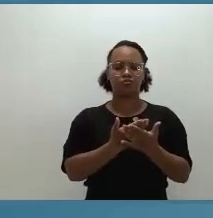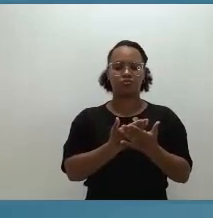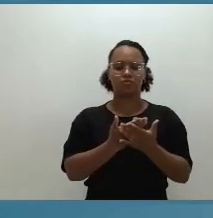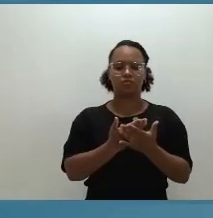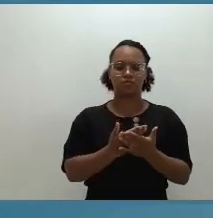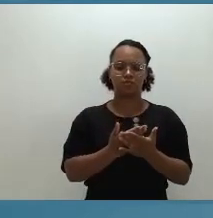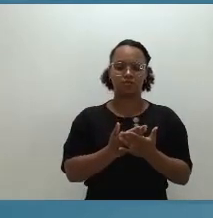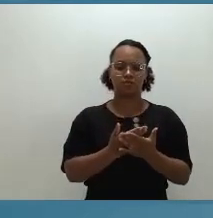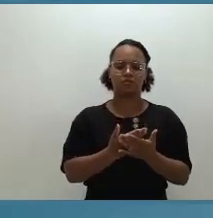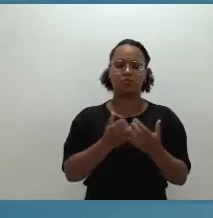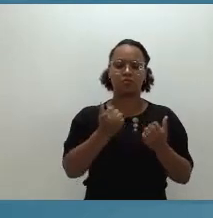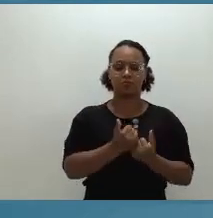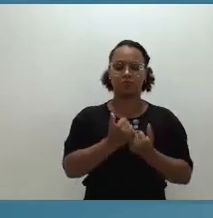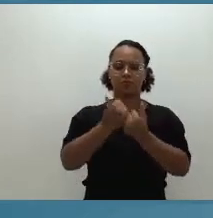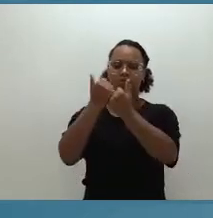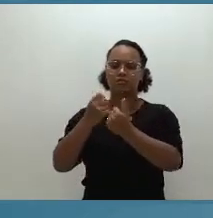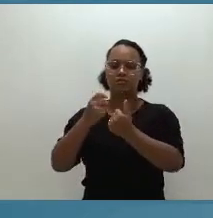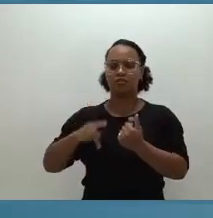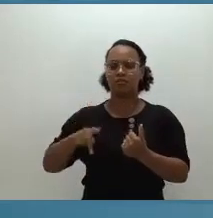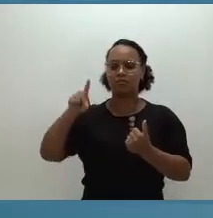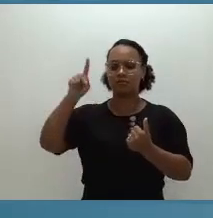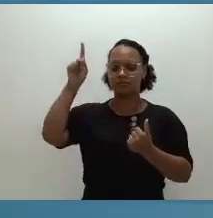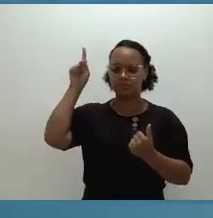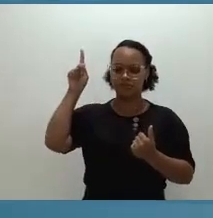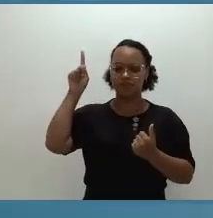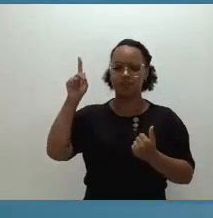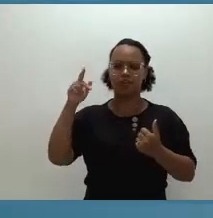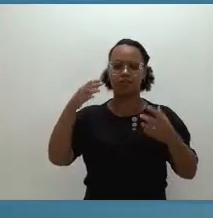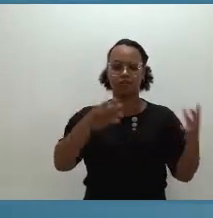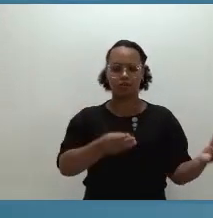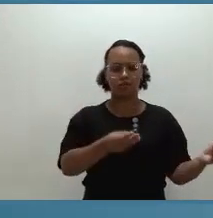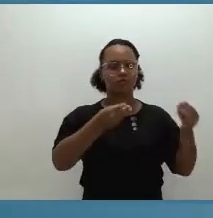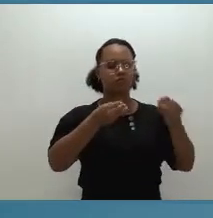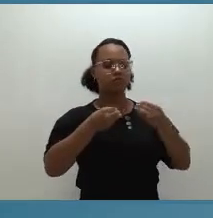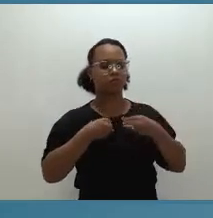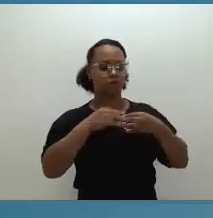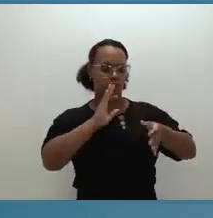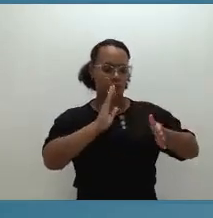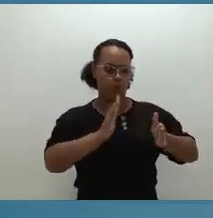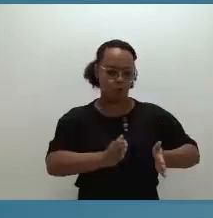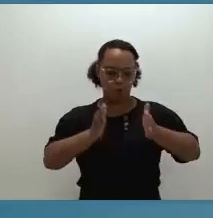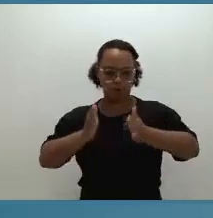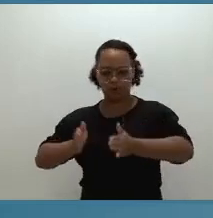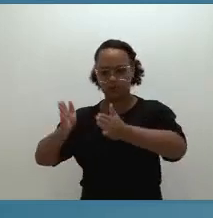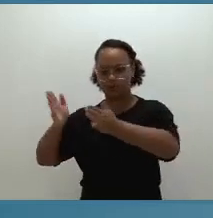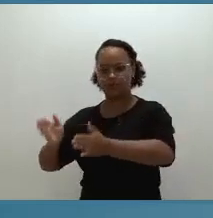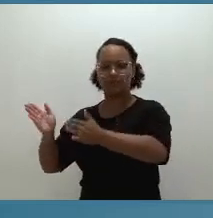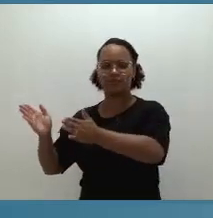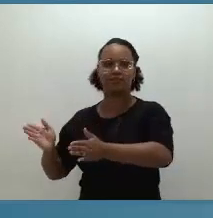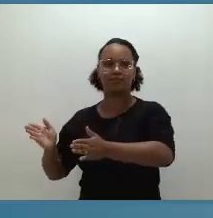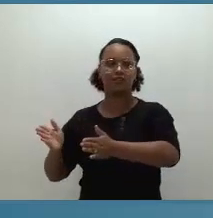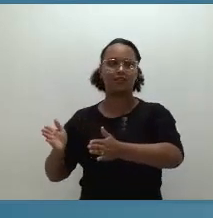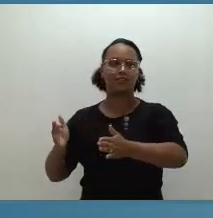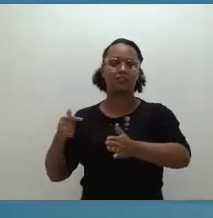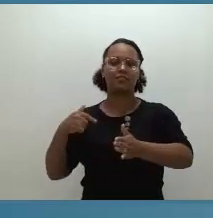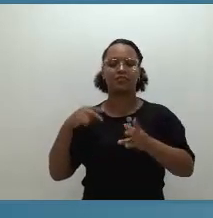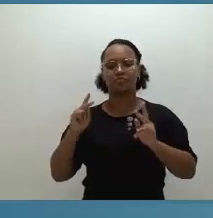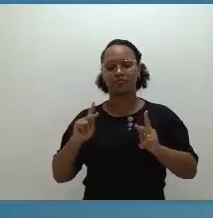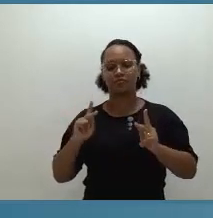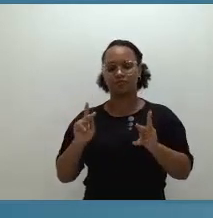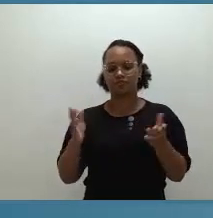uma vice-presidência como eu recebi da desembargadora Célia, organizada e mantive até